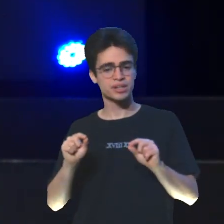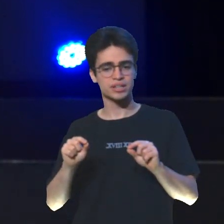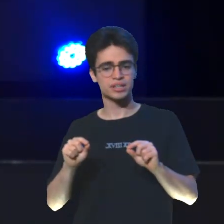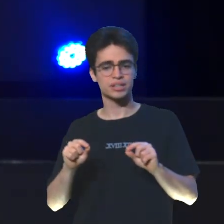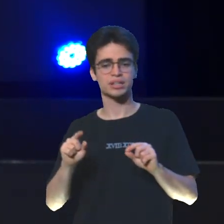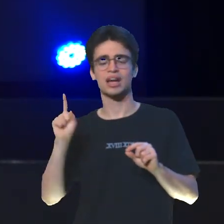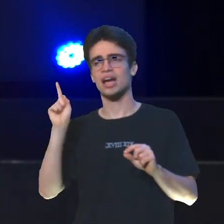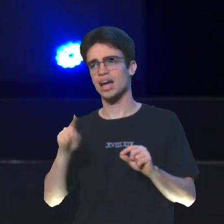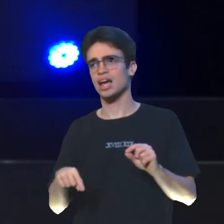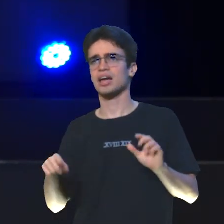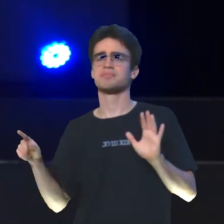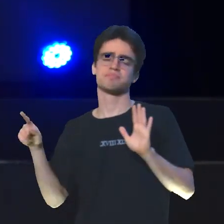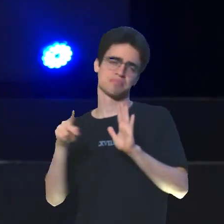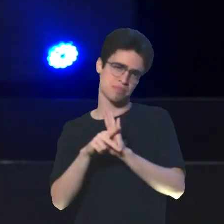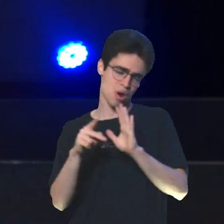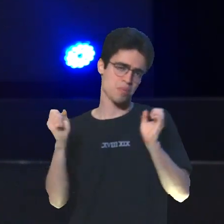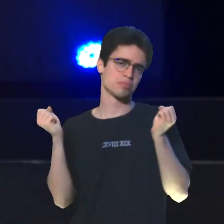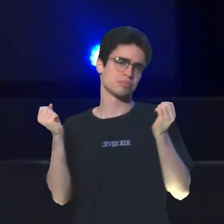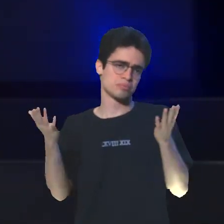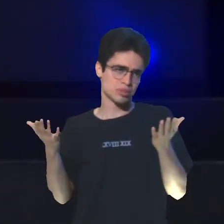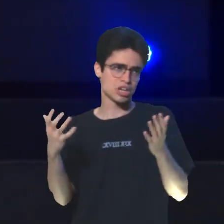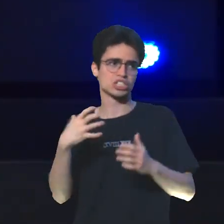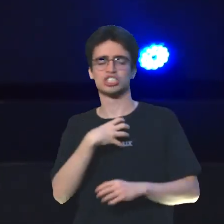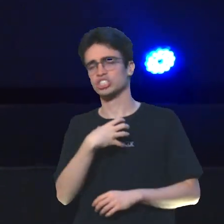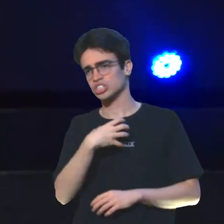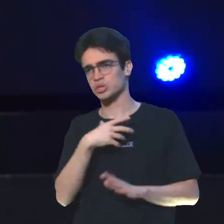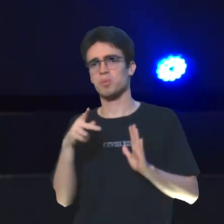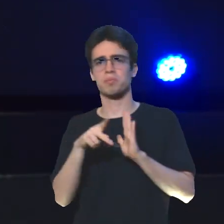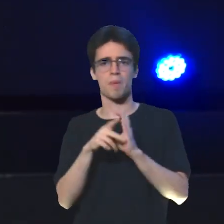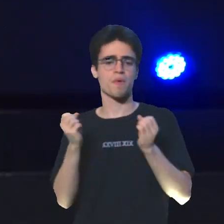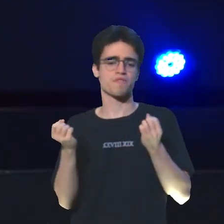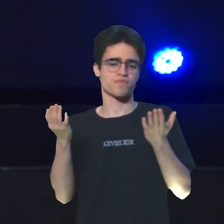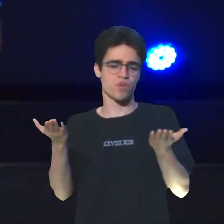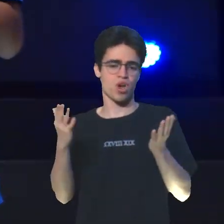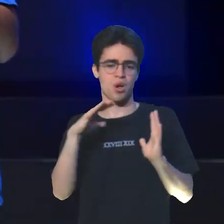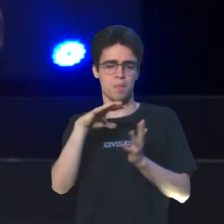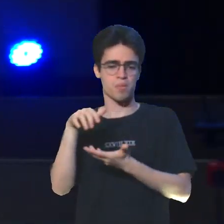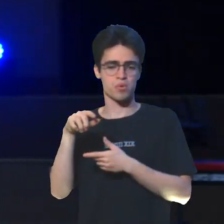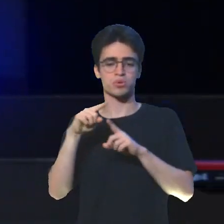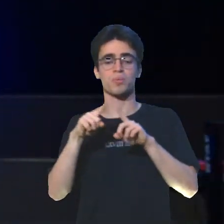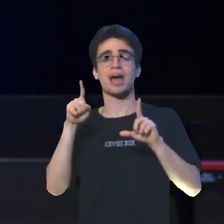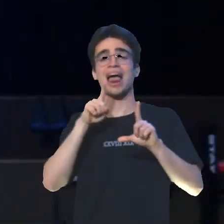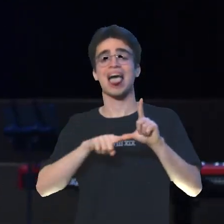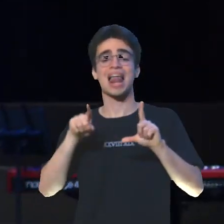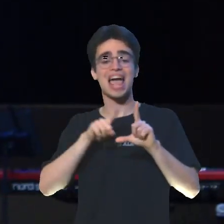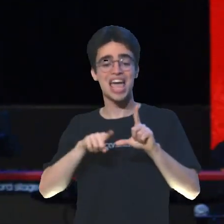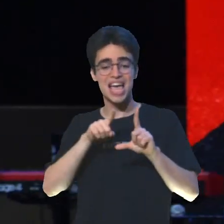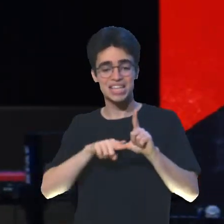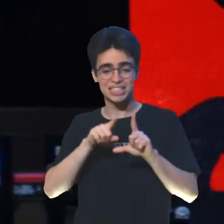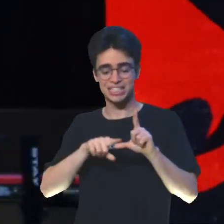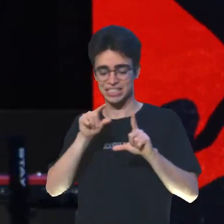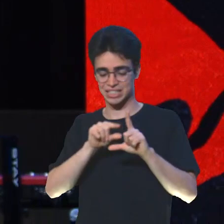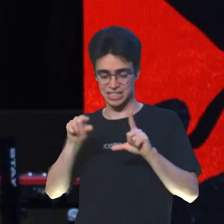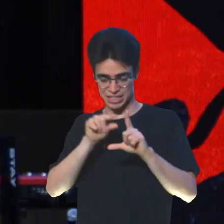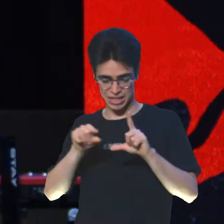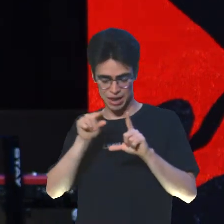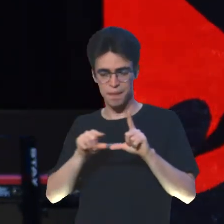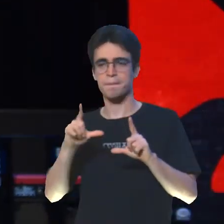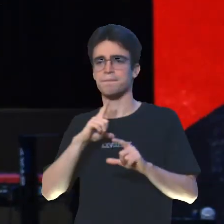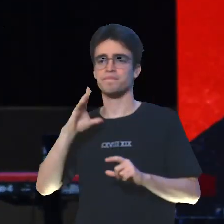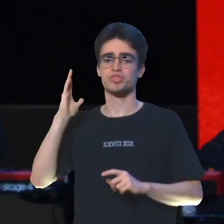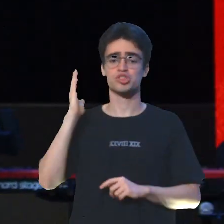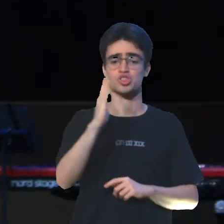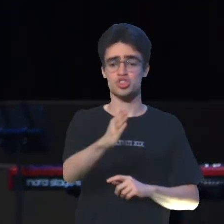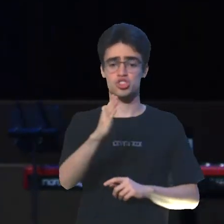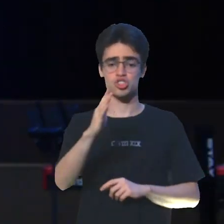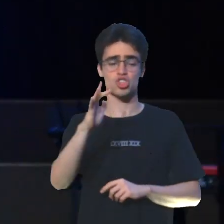é secular, um estilo de música secular, mas as letras falam indiretamente e às